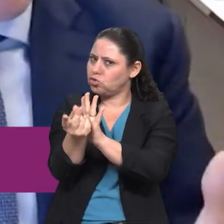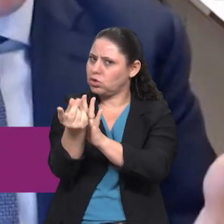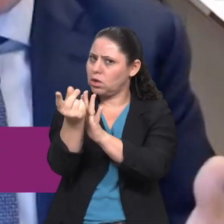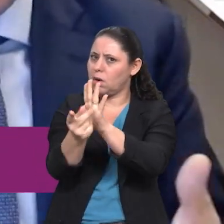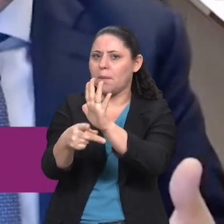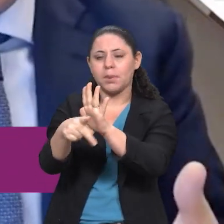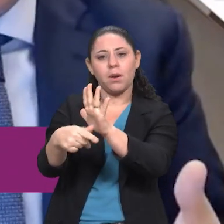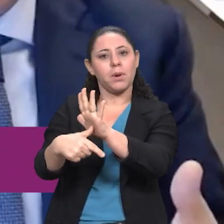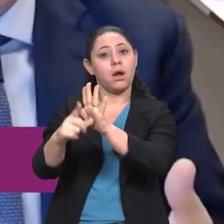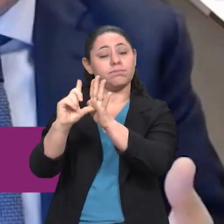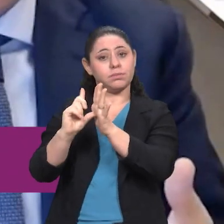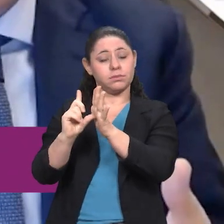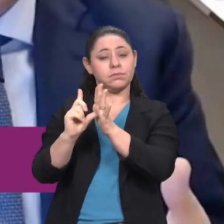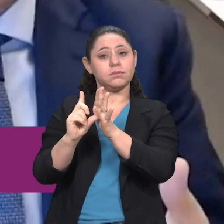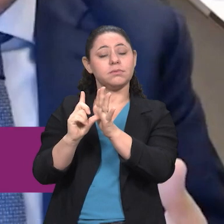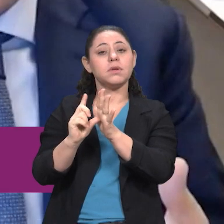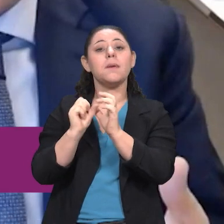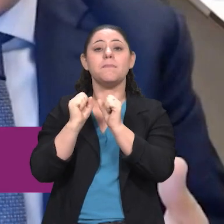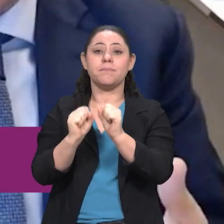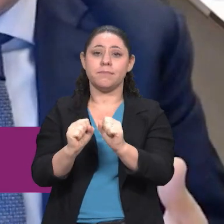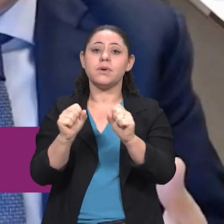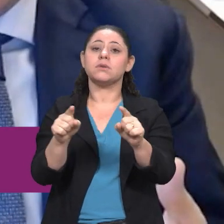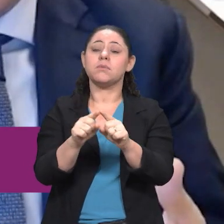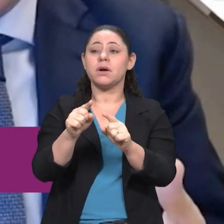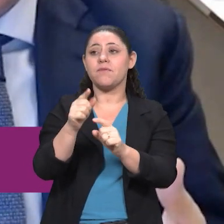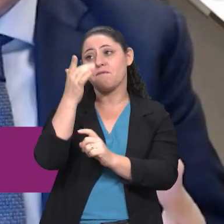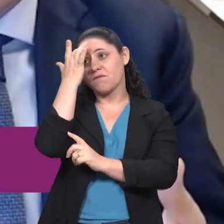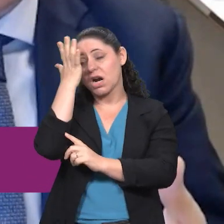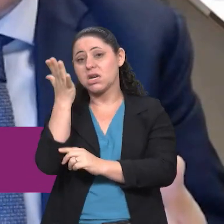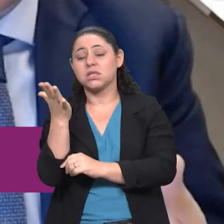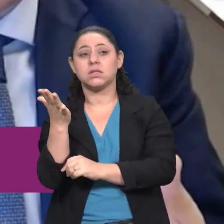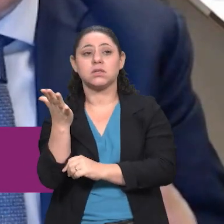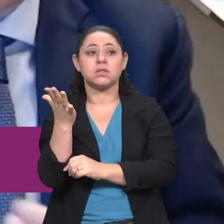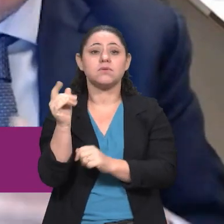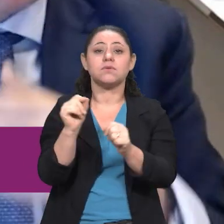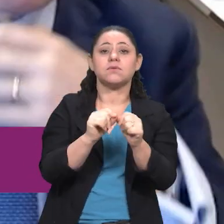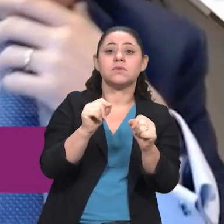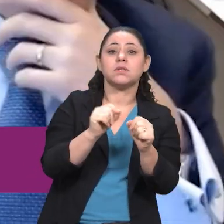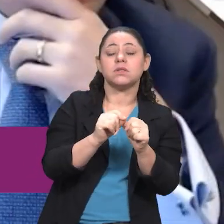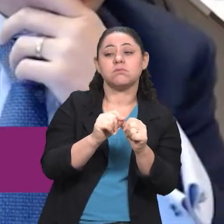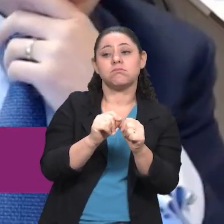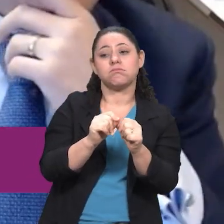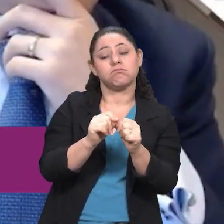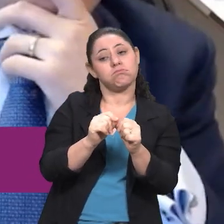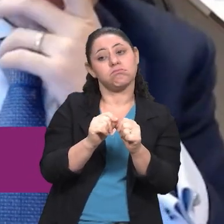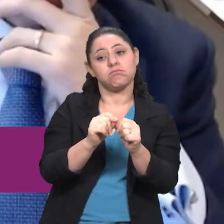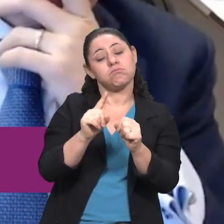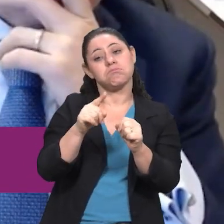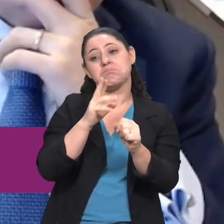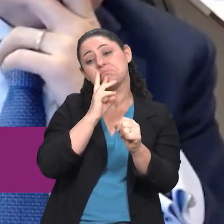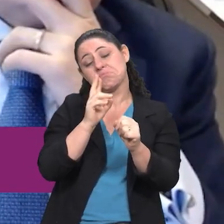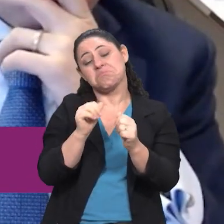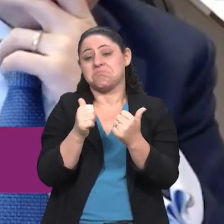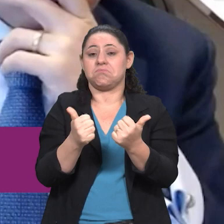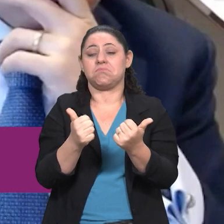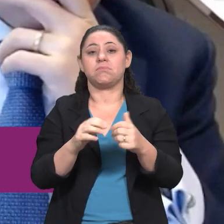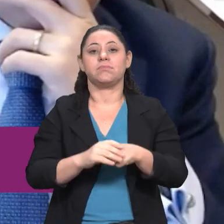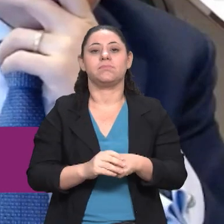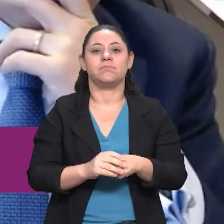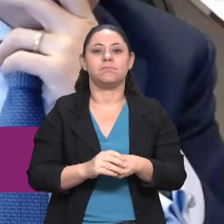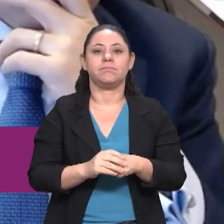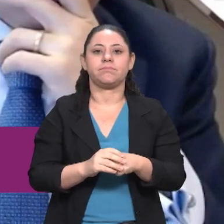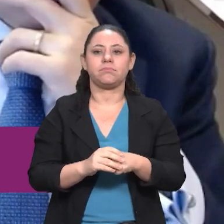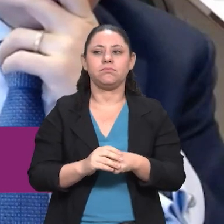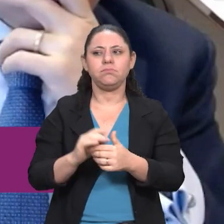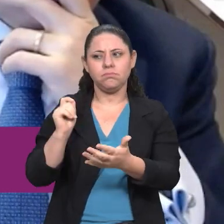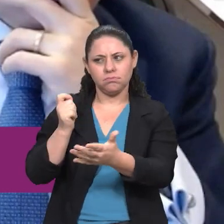indenização prévia, isso tudo pode, eventualmente, fazer sentido como um resultado positivo. E essa